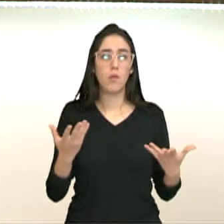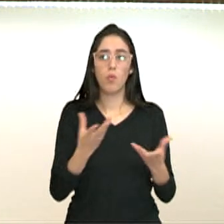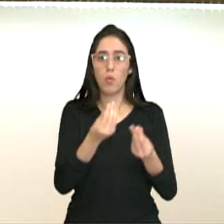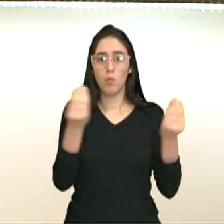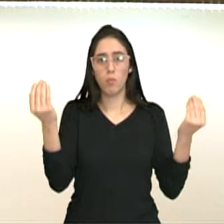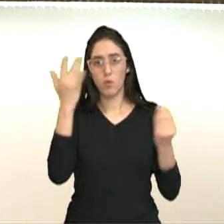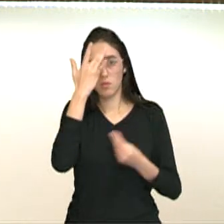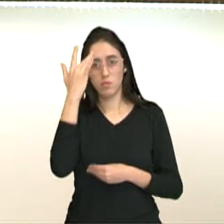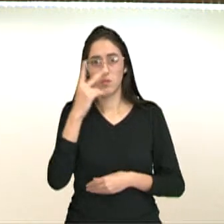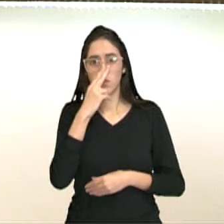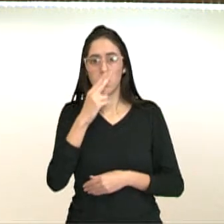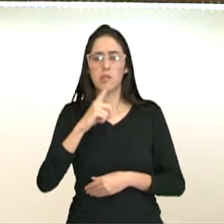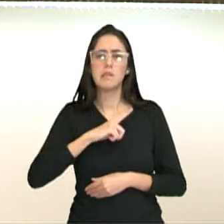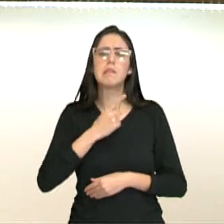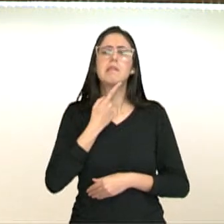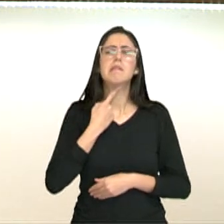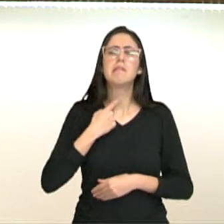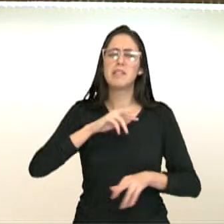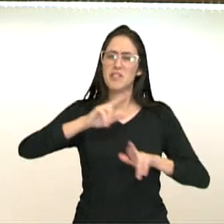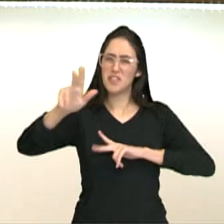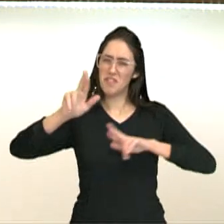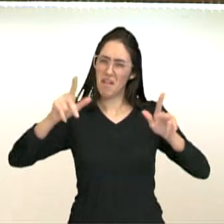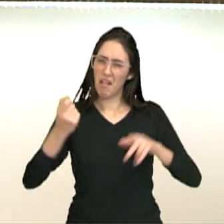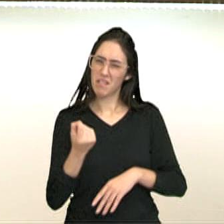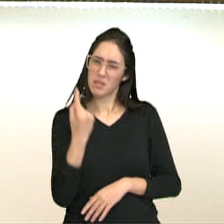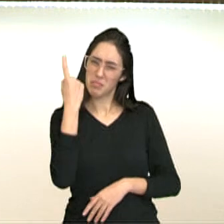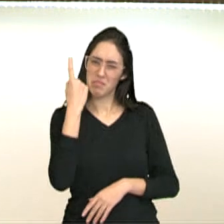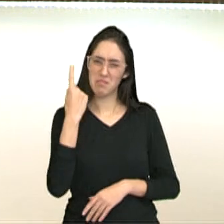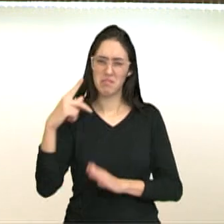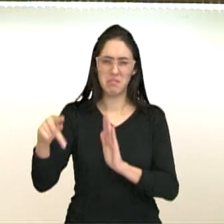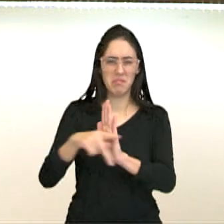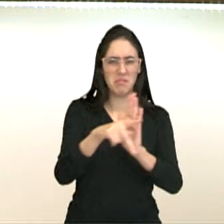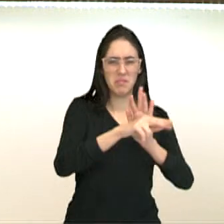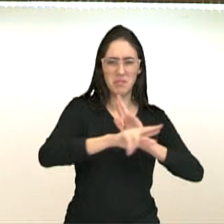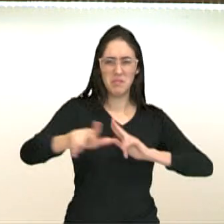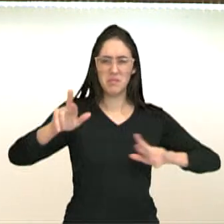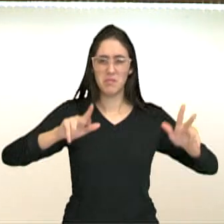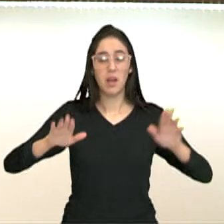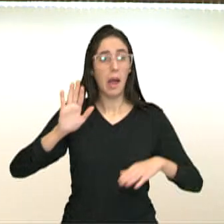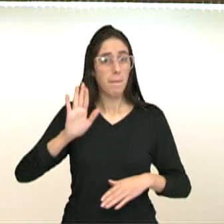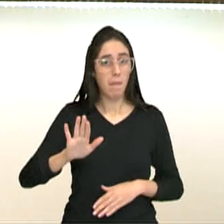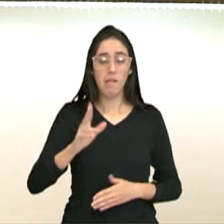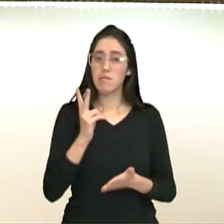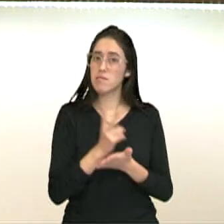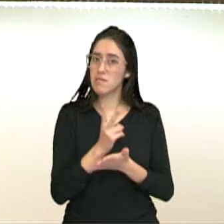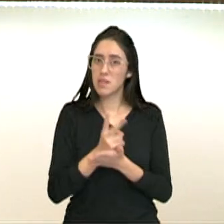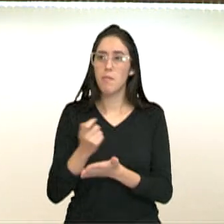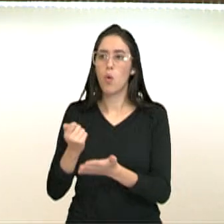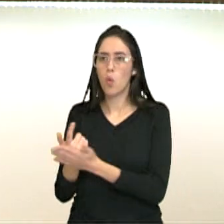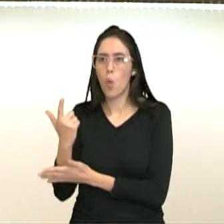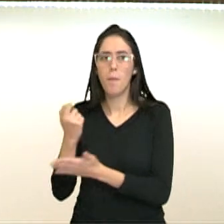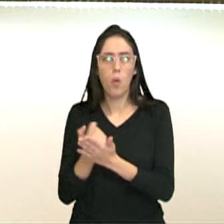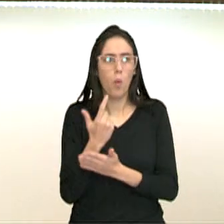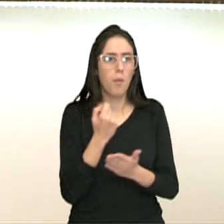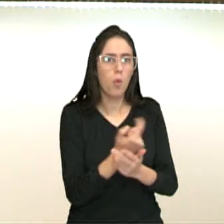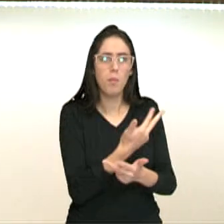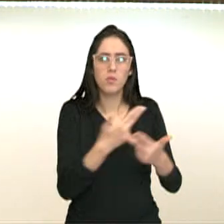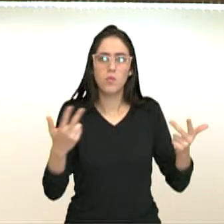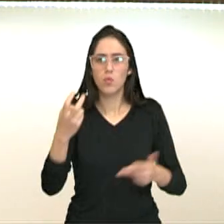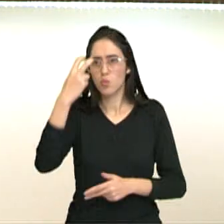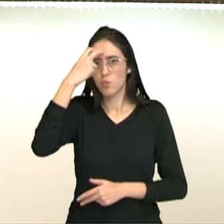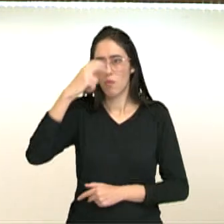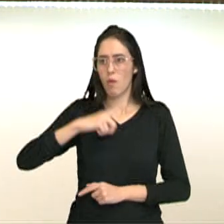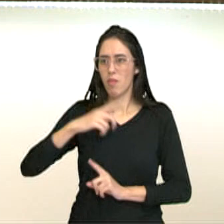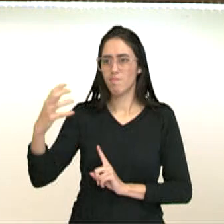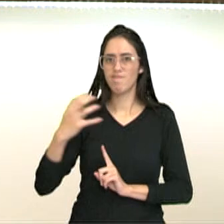gostos muito peculiares, muito individuais, mas na verdade ele está sempre comprando produtos culturais que está ali à